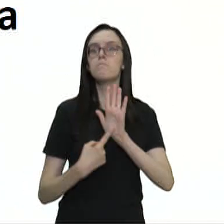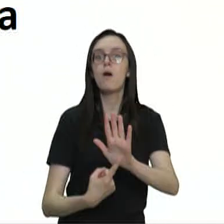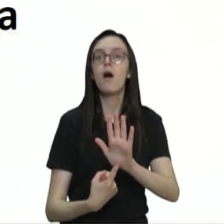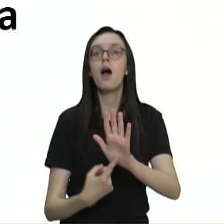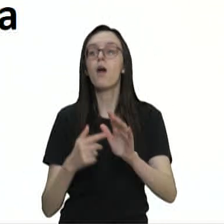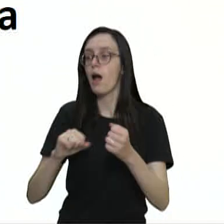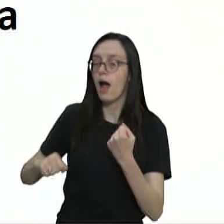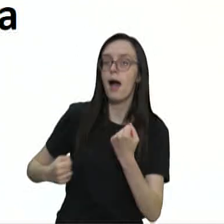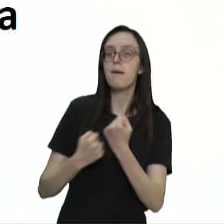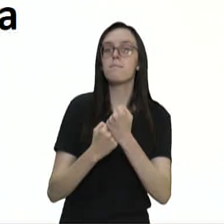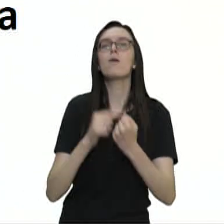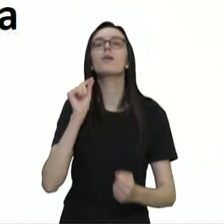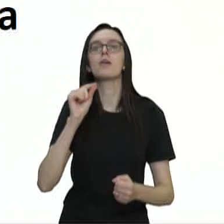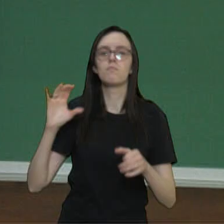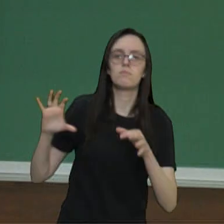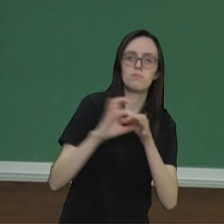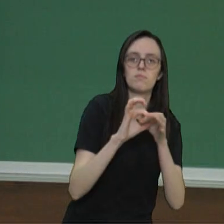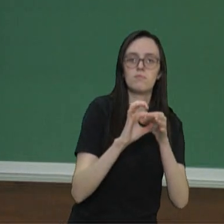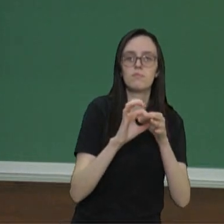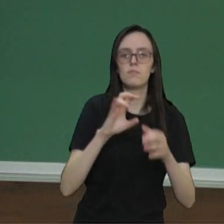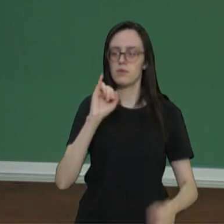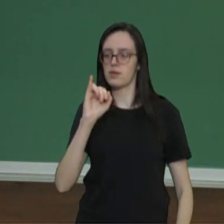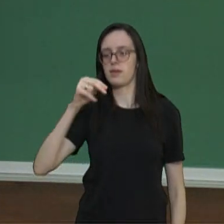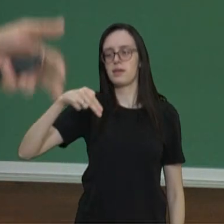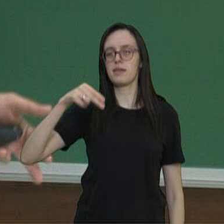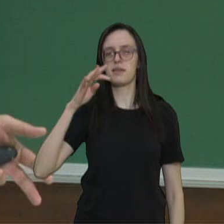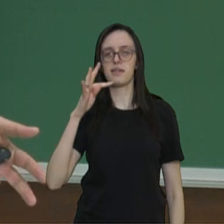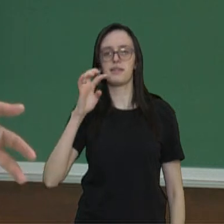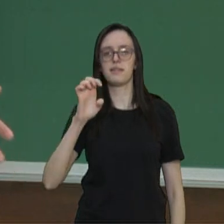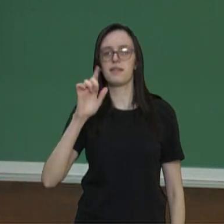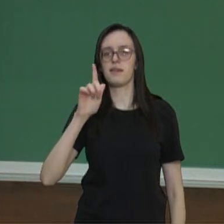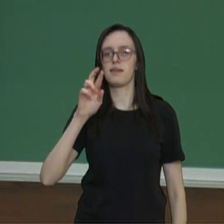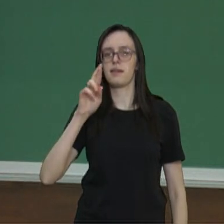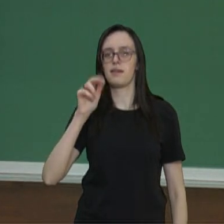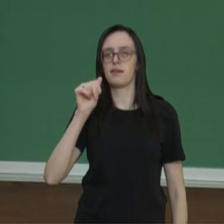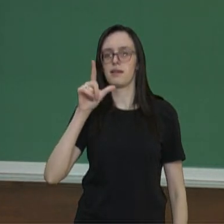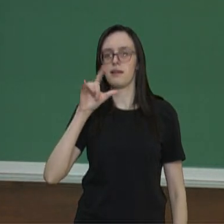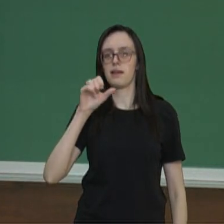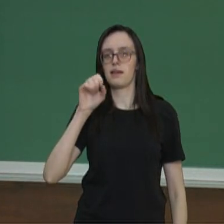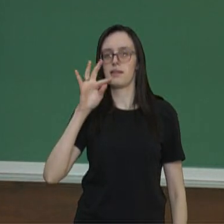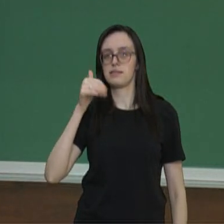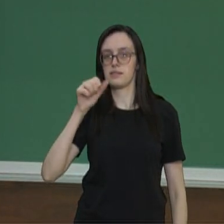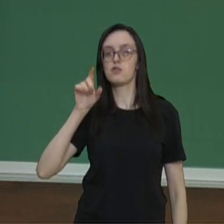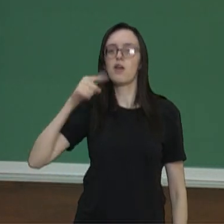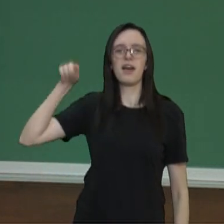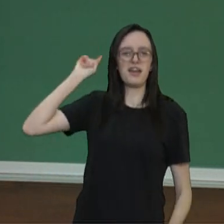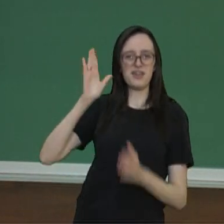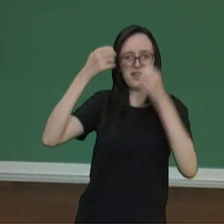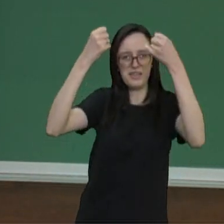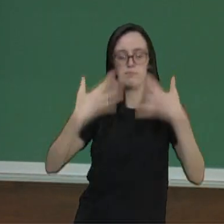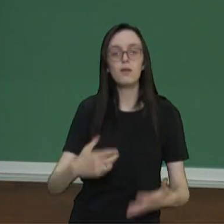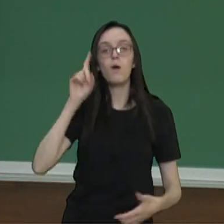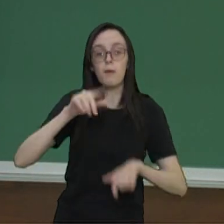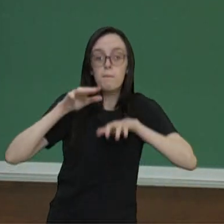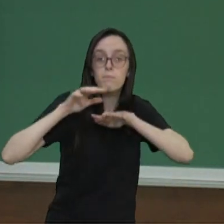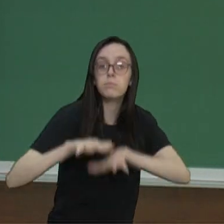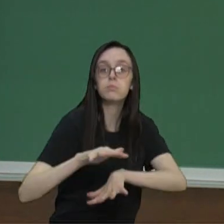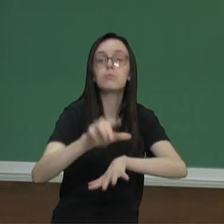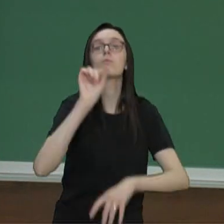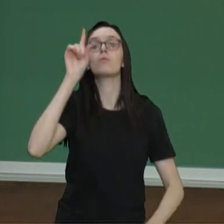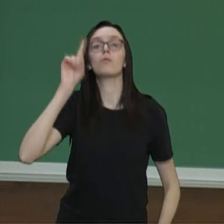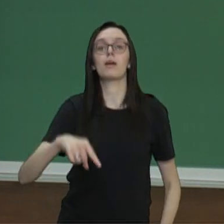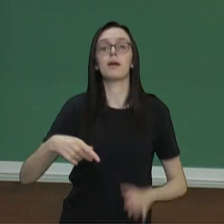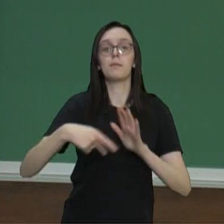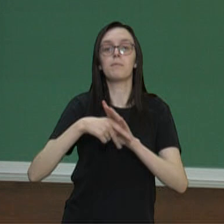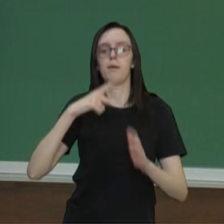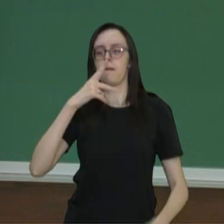dos integralistas. Lembra dos integralistas das últimas aulas que a gente conversou? O movimento liderado pelo